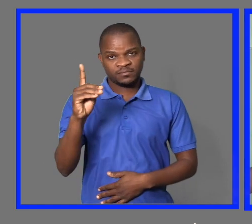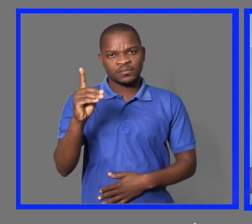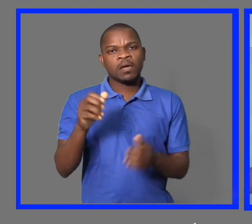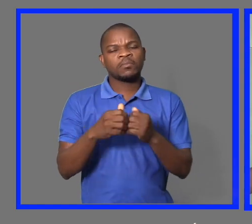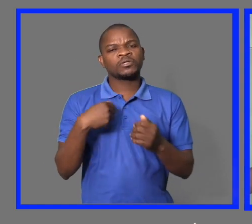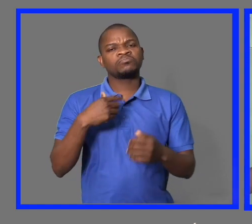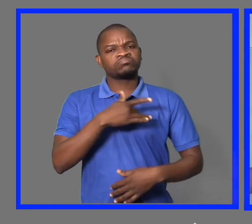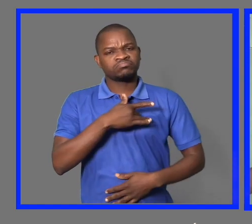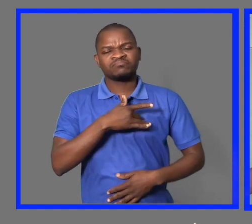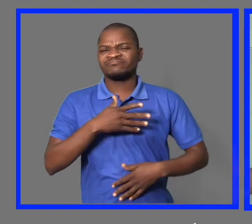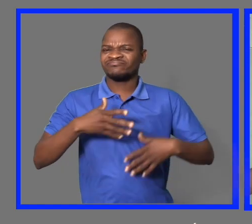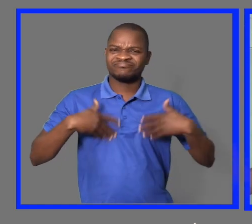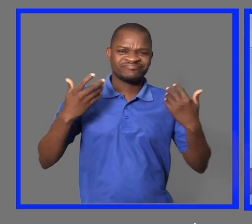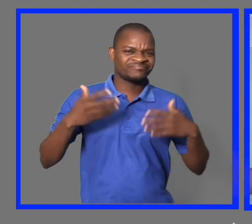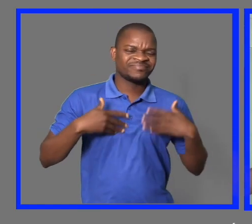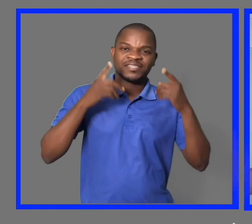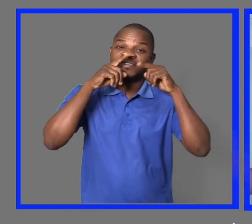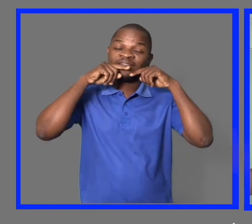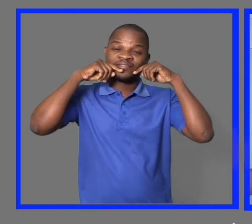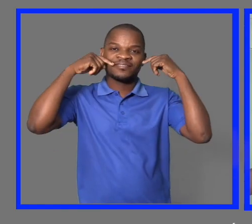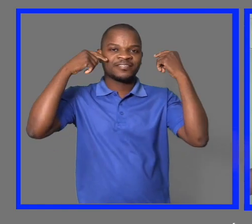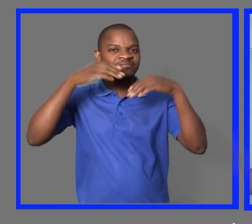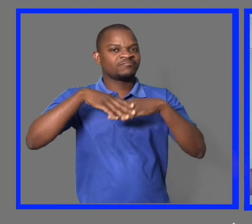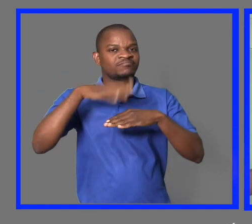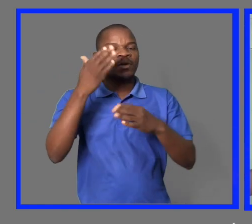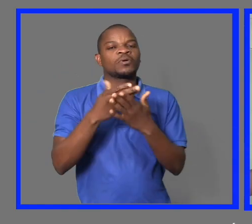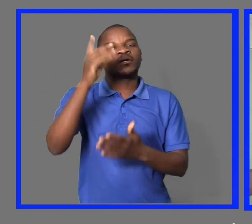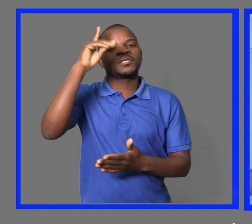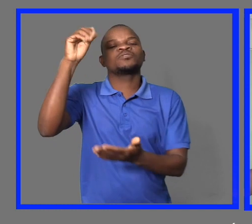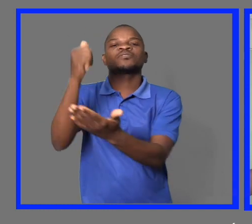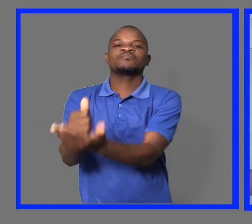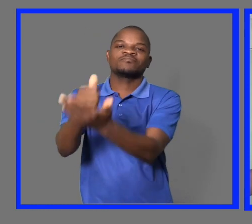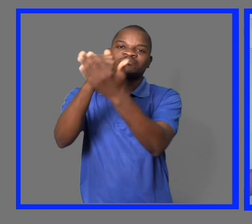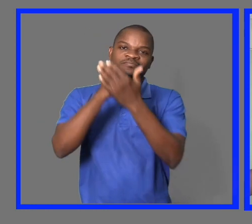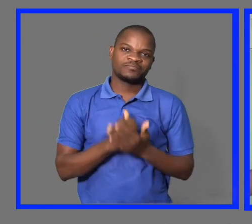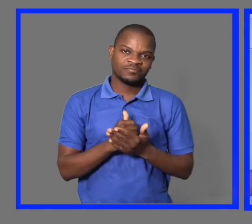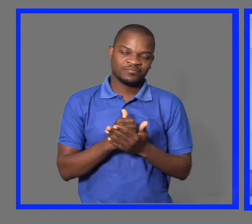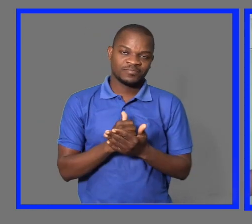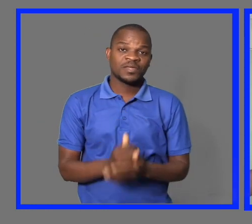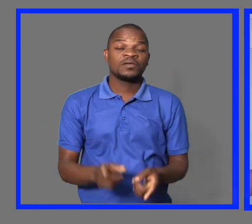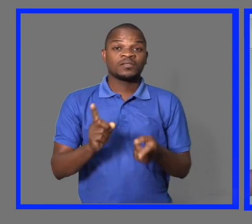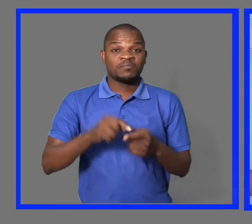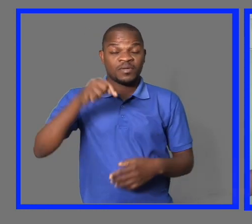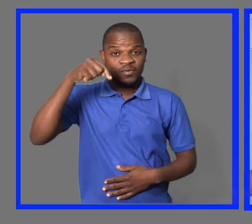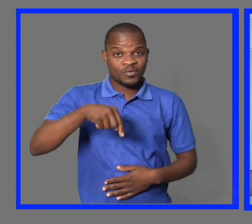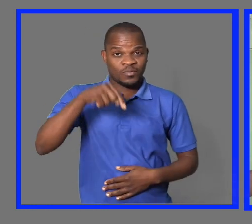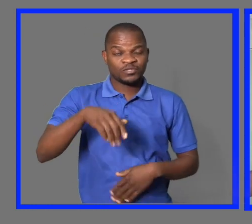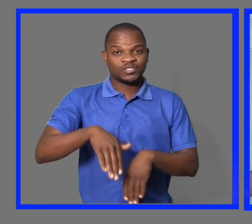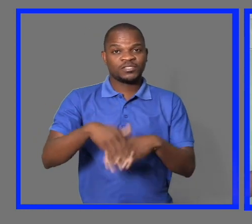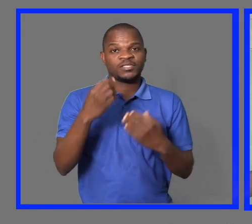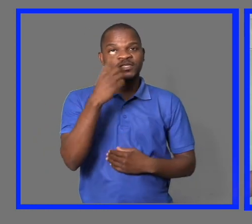imensa, minha filha. É tudo que Deus me deu. E, no dia de hoje,